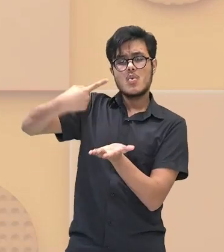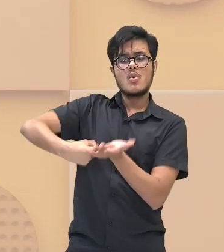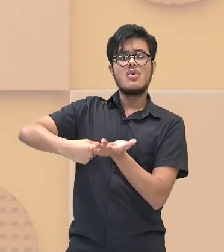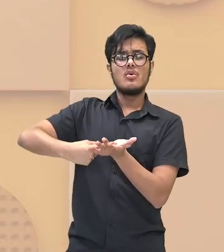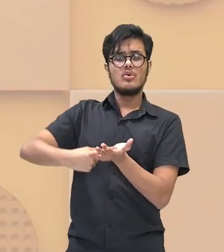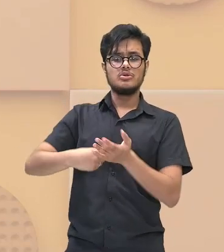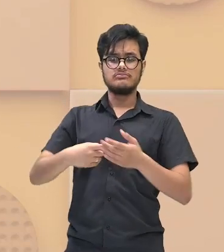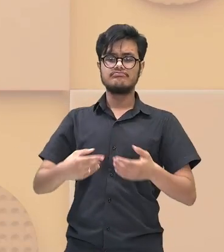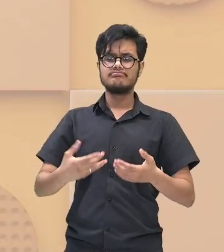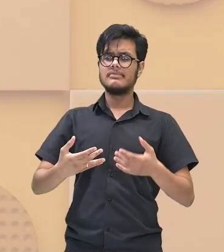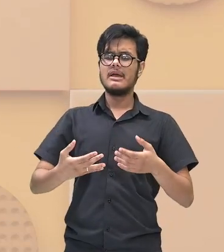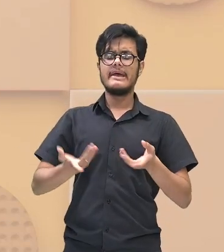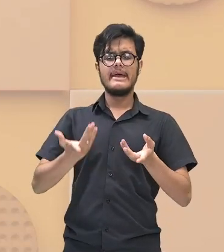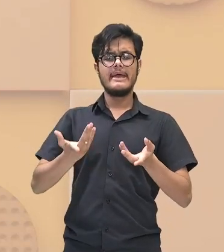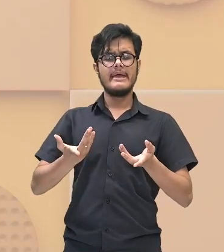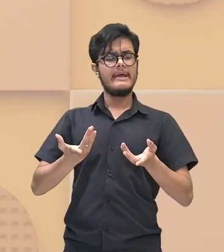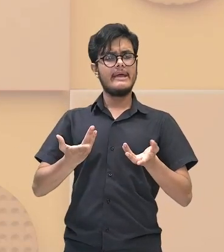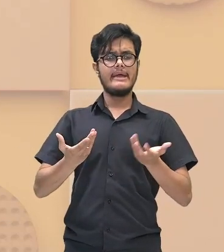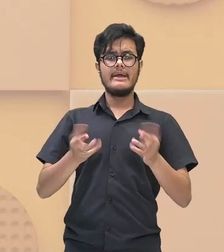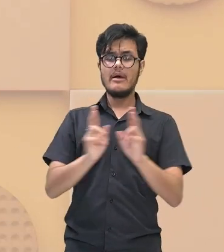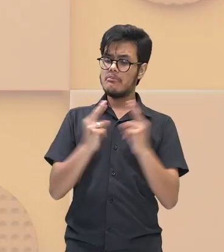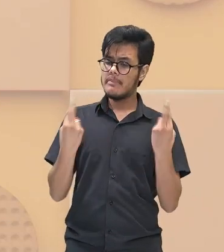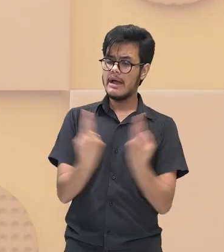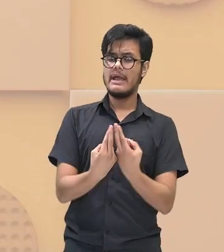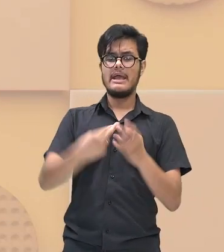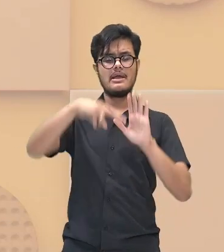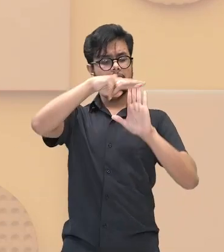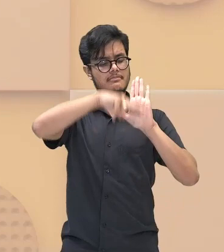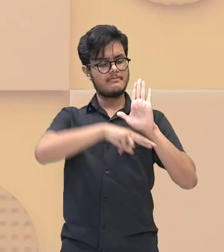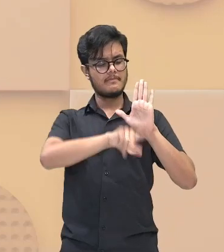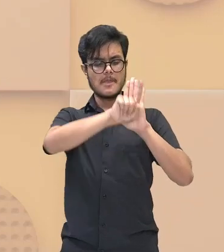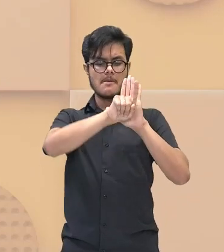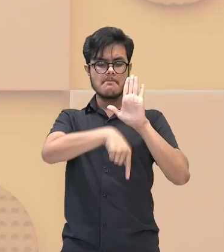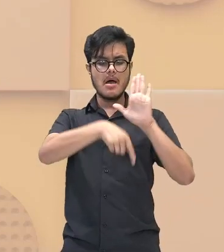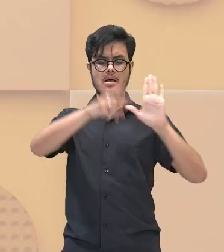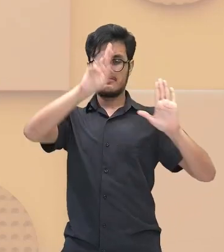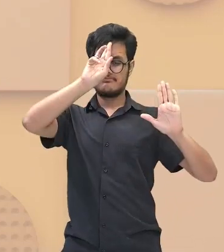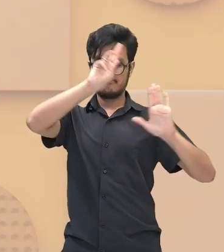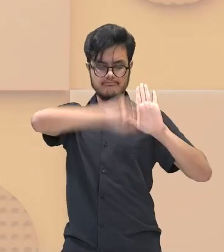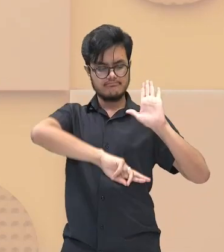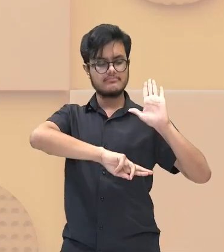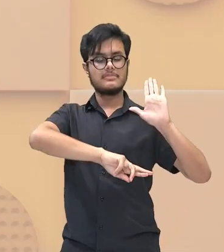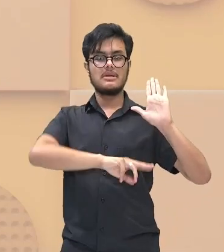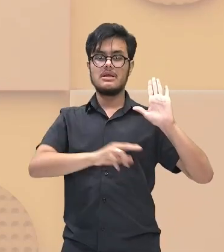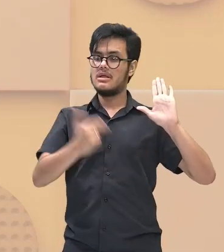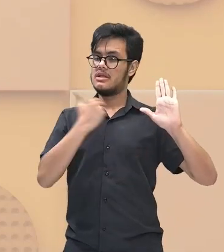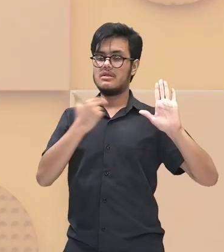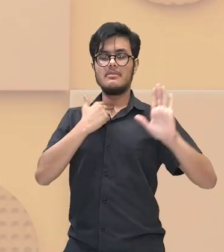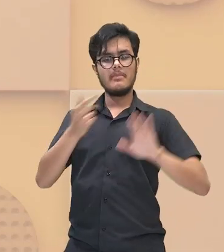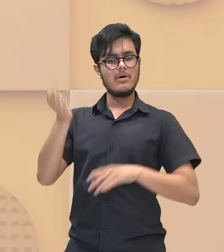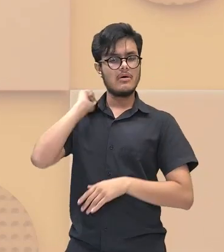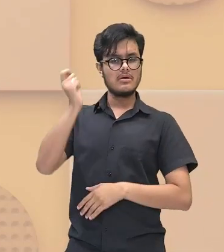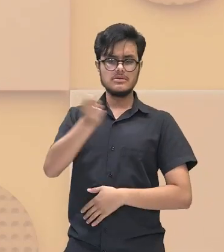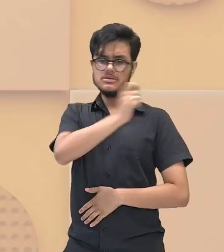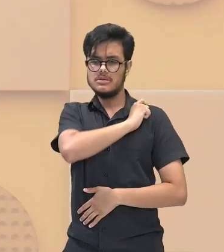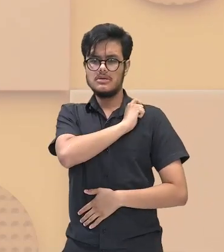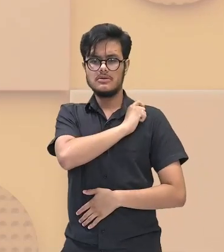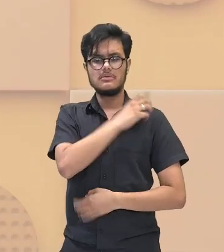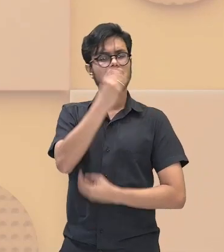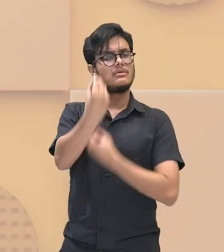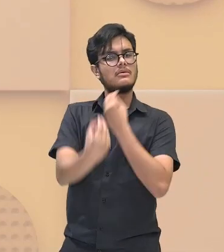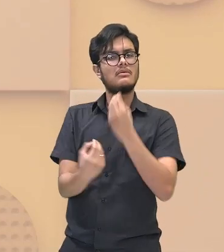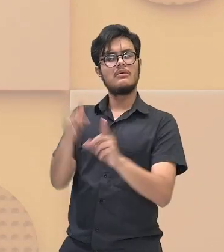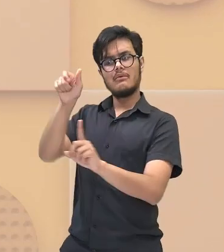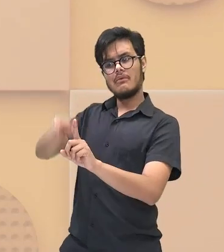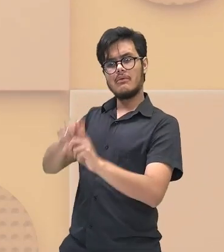ali, vamos dizer assim, regras que a igreja vai tomar condenando a escravização injusta e os